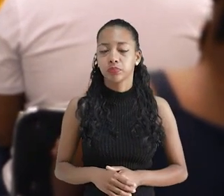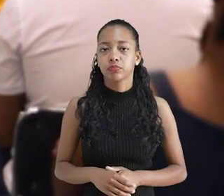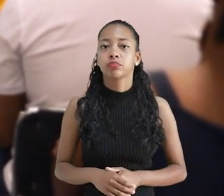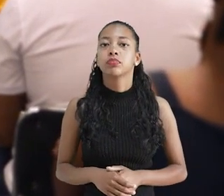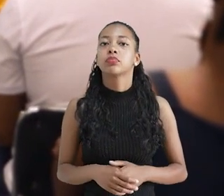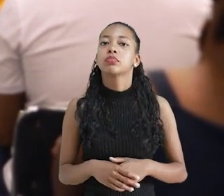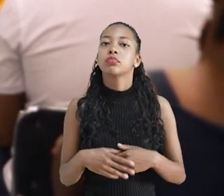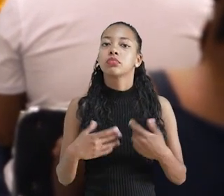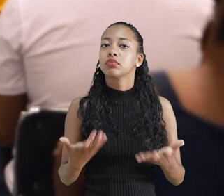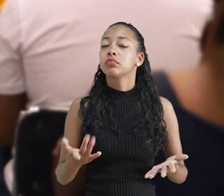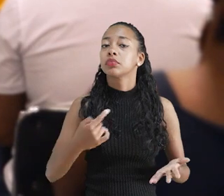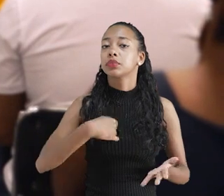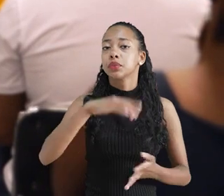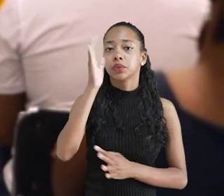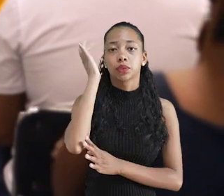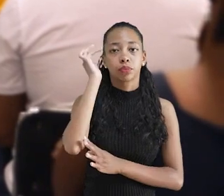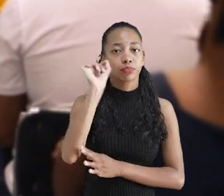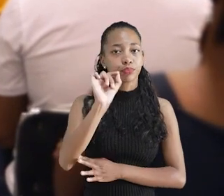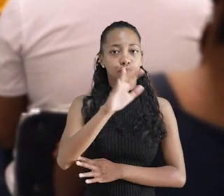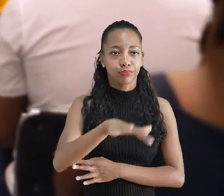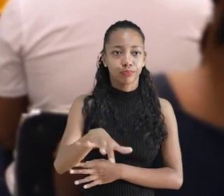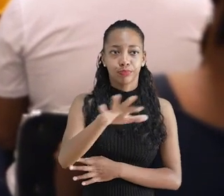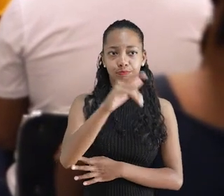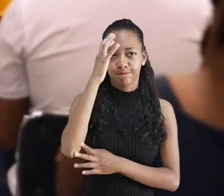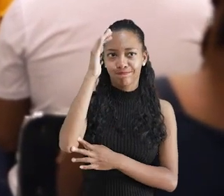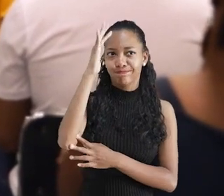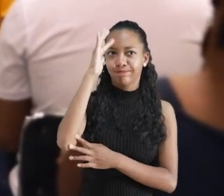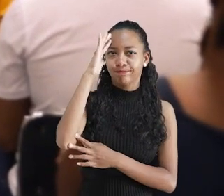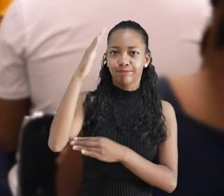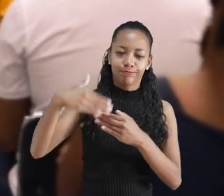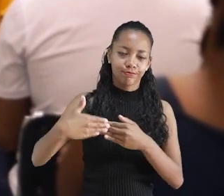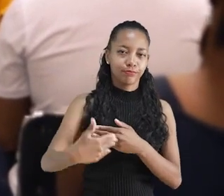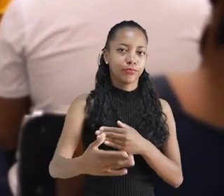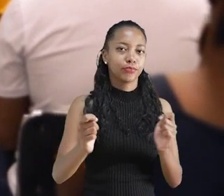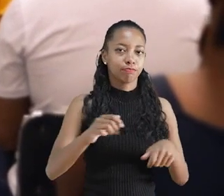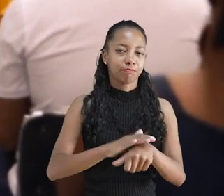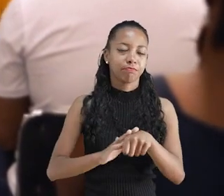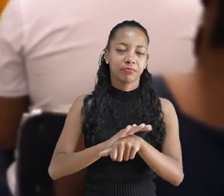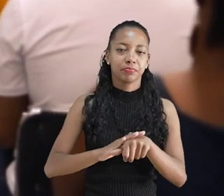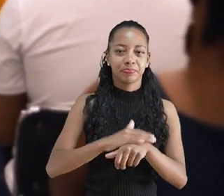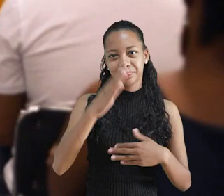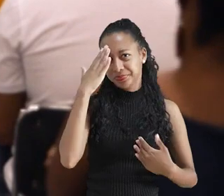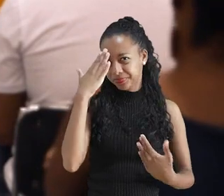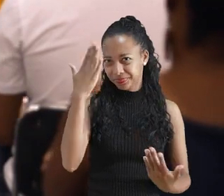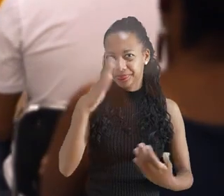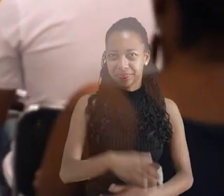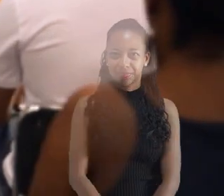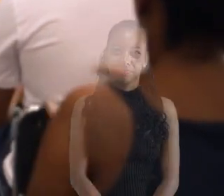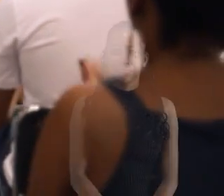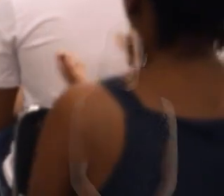né então eu acho que fica aí essa questão pra gente pensando nos demais encontros que a gente vai ter aqui hoje obrigado